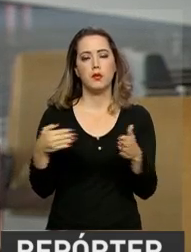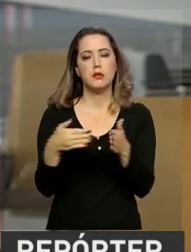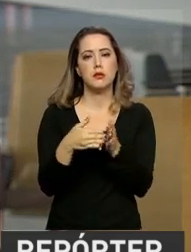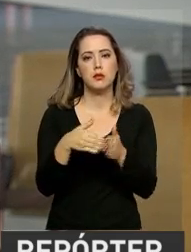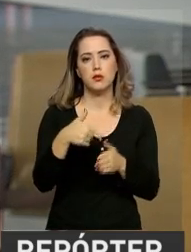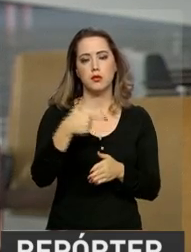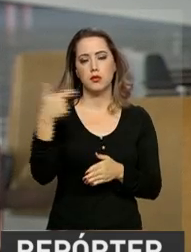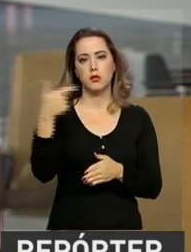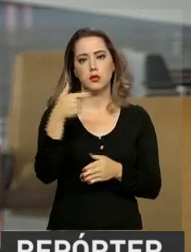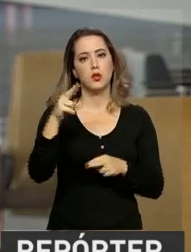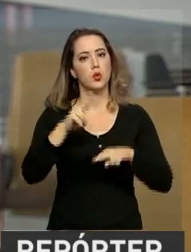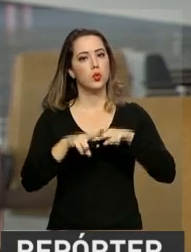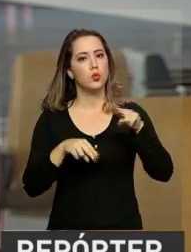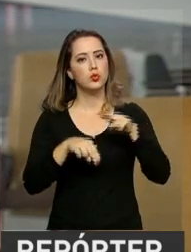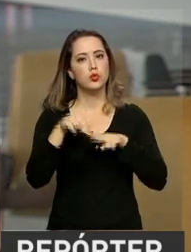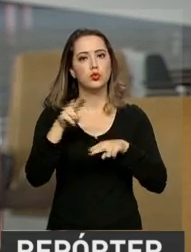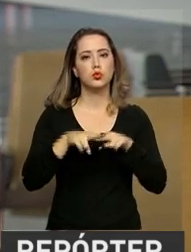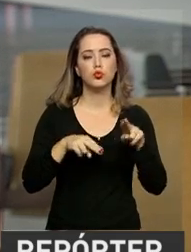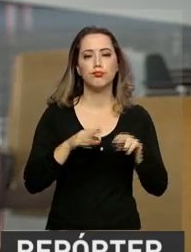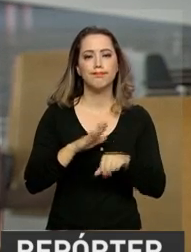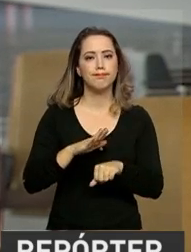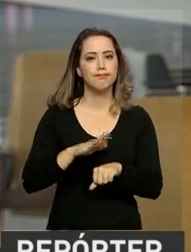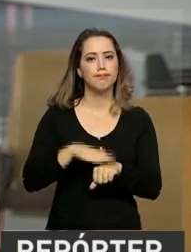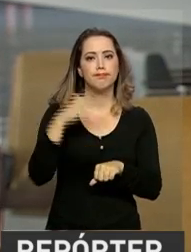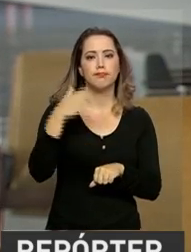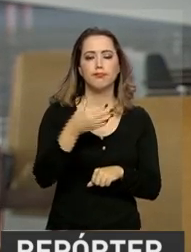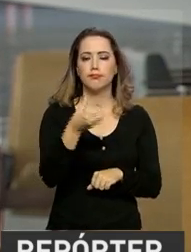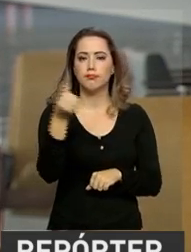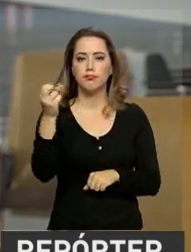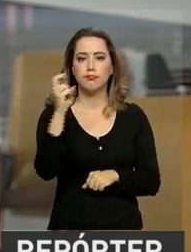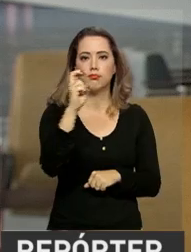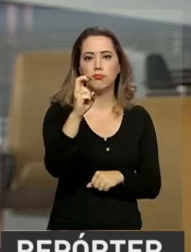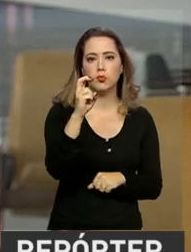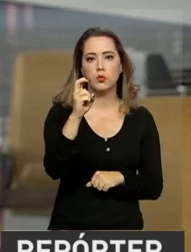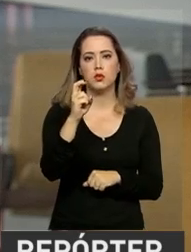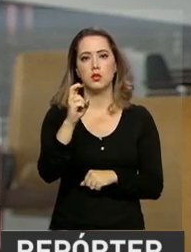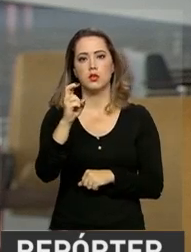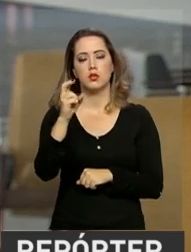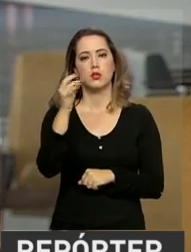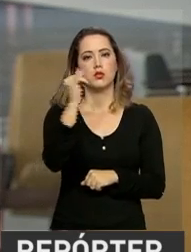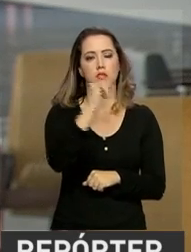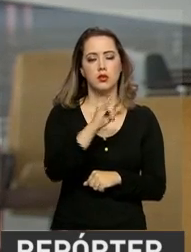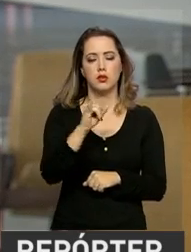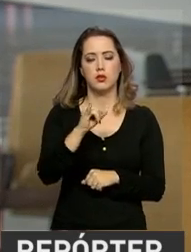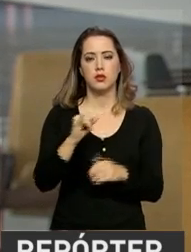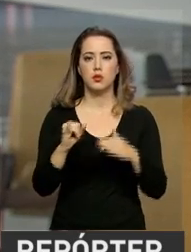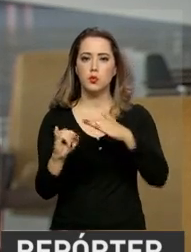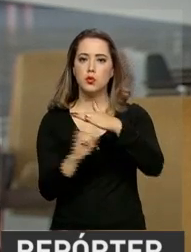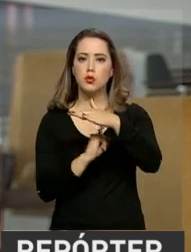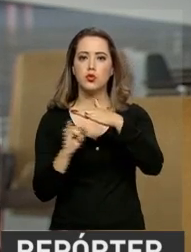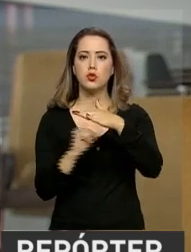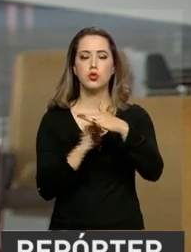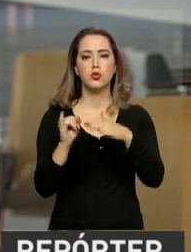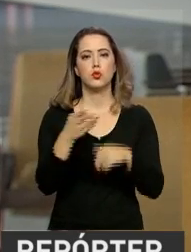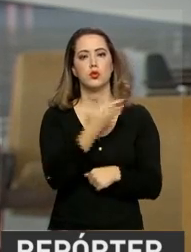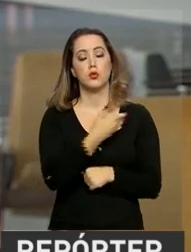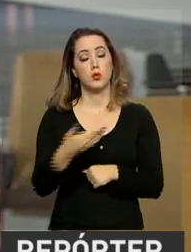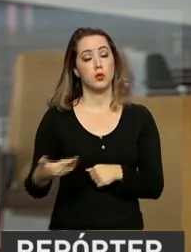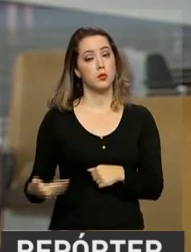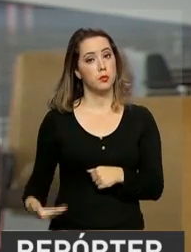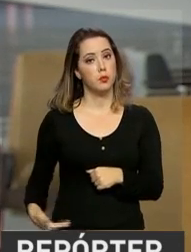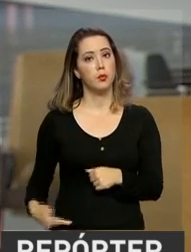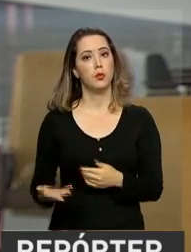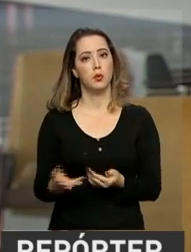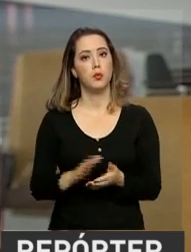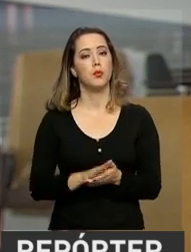56.000 vagas em 65 instituições públicas de ensino superior do país essas vagas para esse segundo semestre já